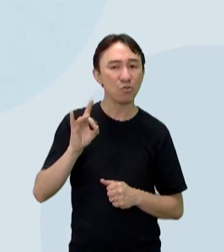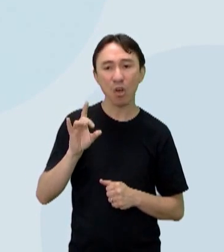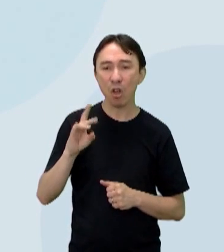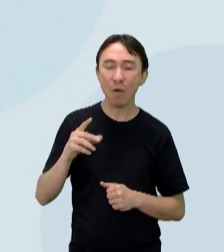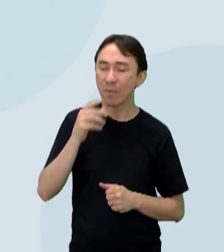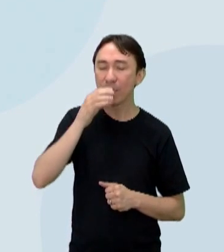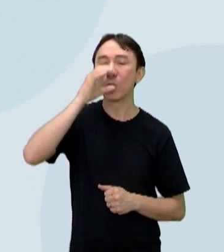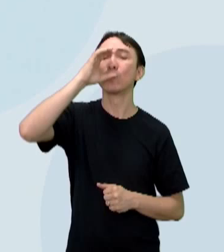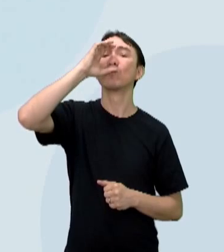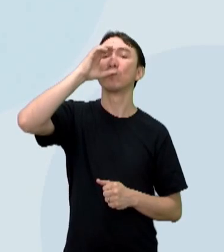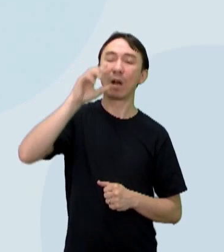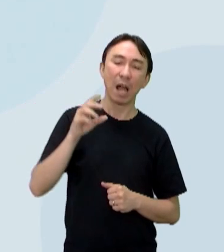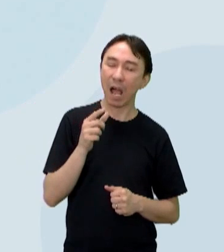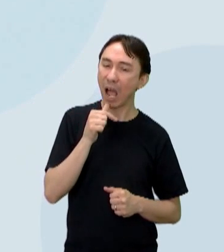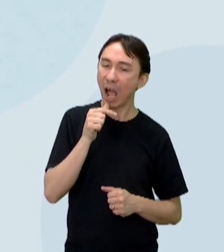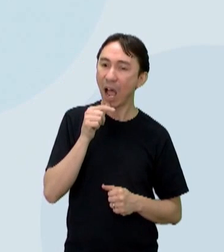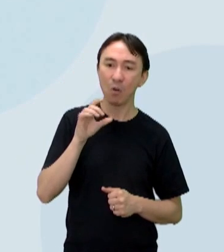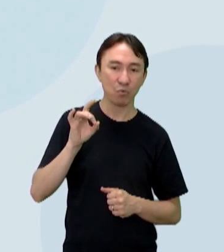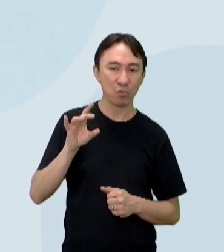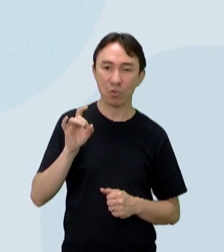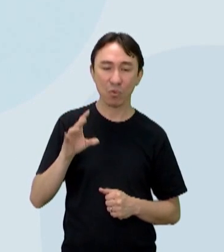praticando alguma atividade física.